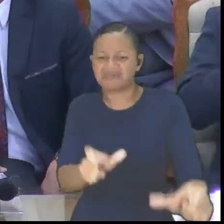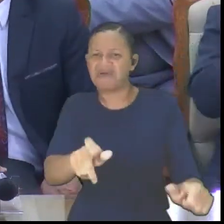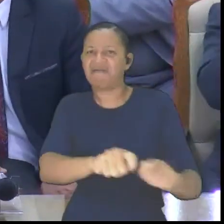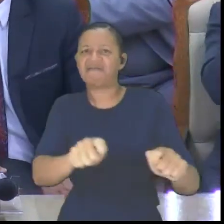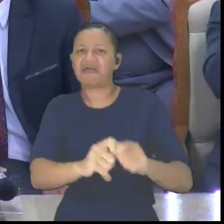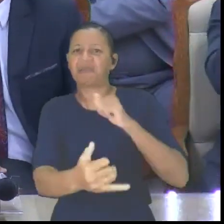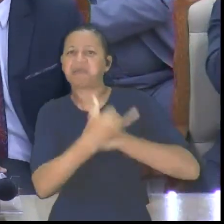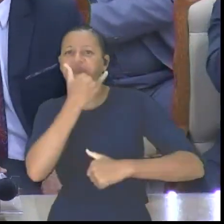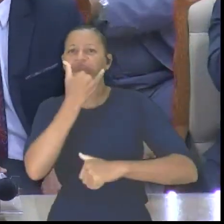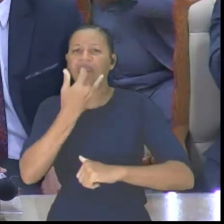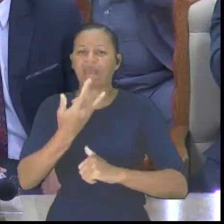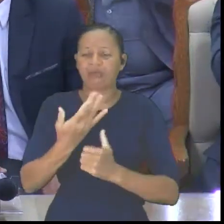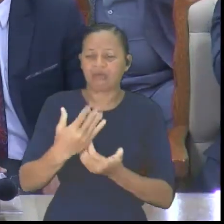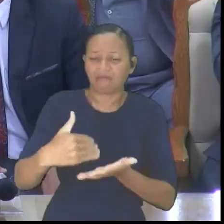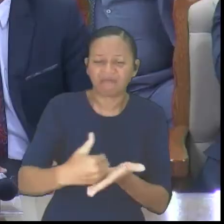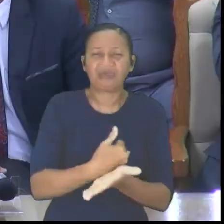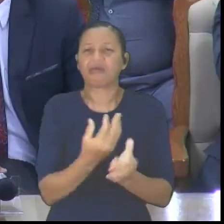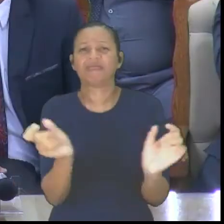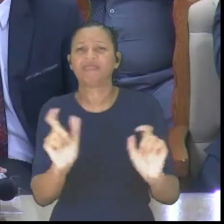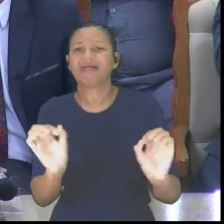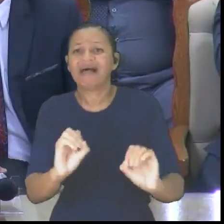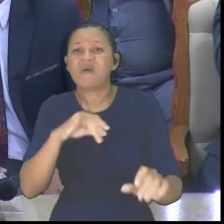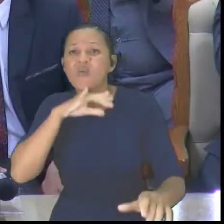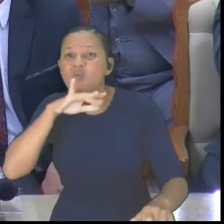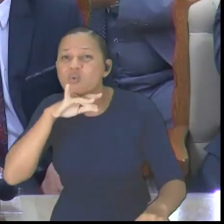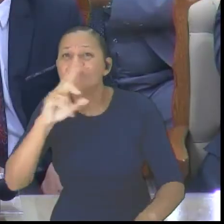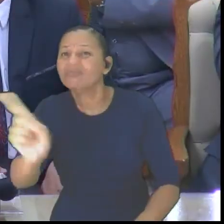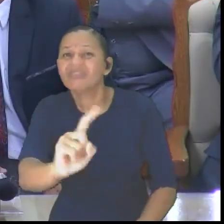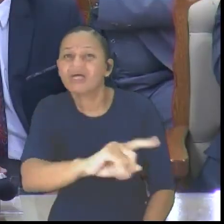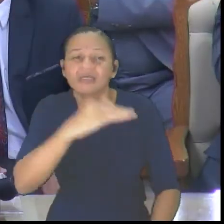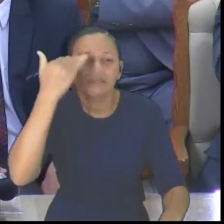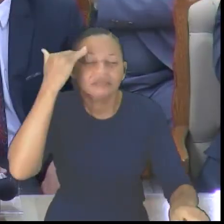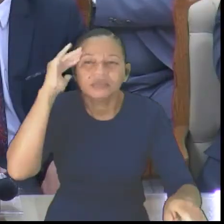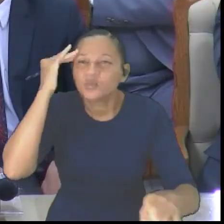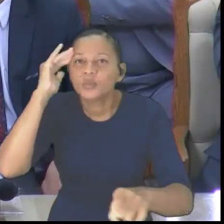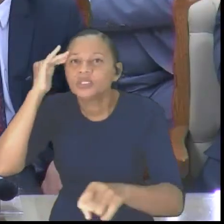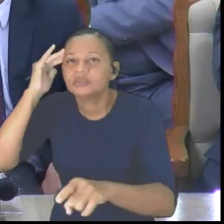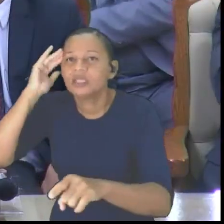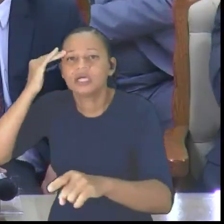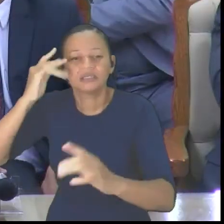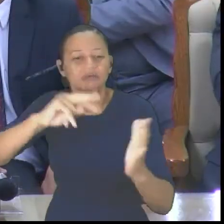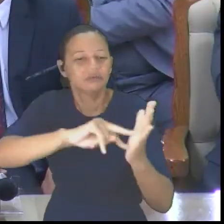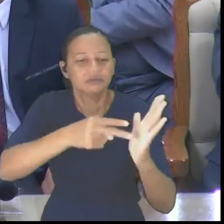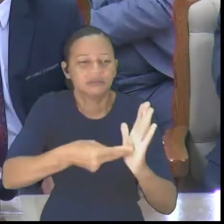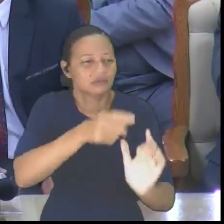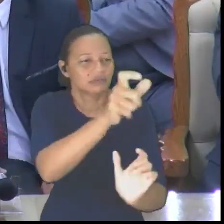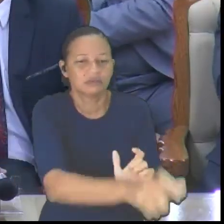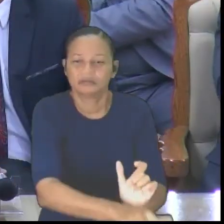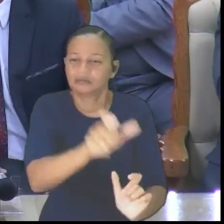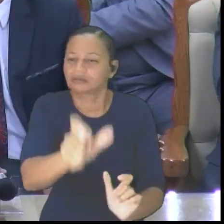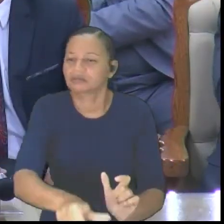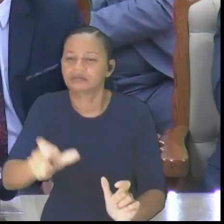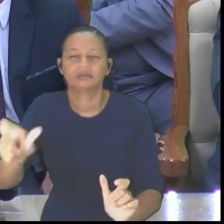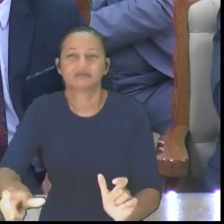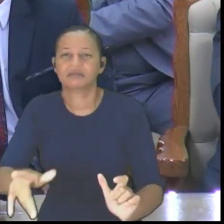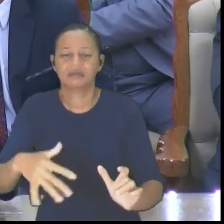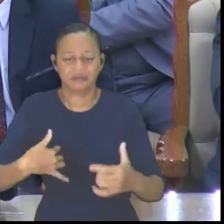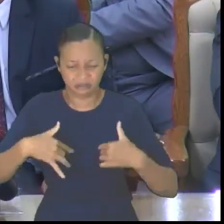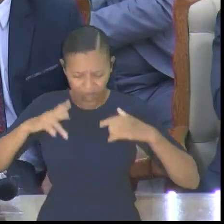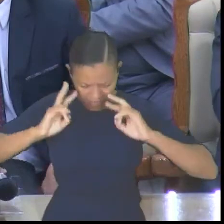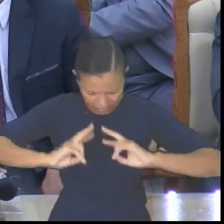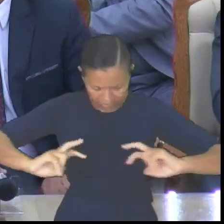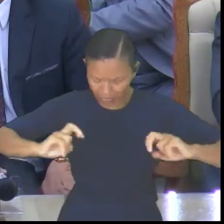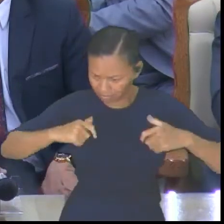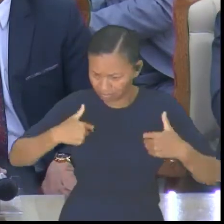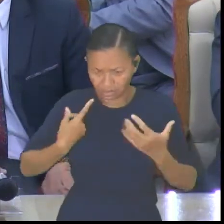ruins, é porque elas ainda não entenderam quem elas são. E quando você não tem